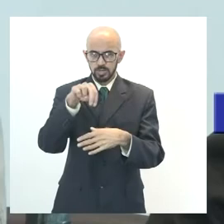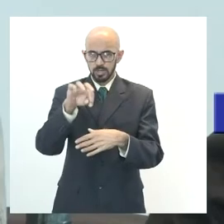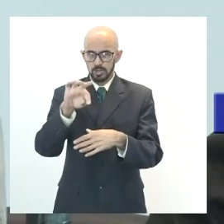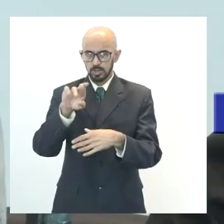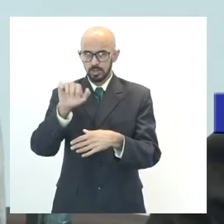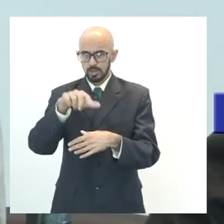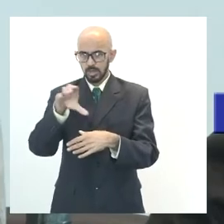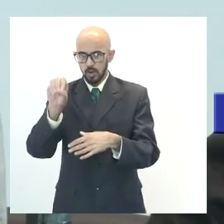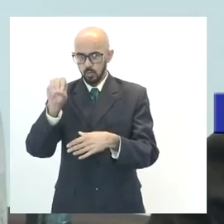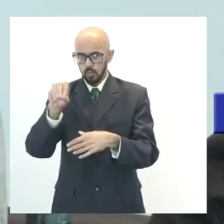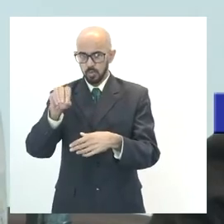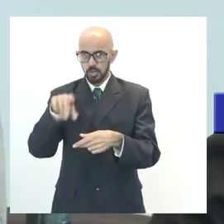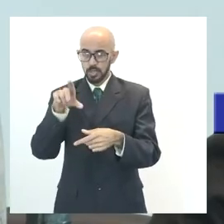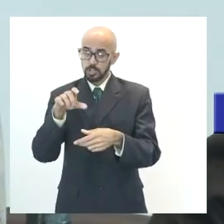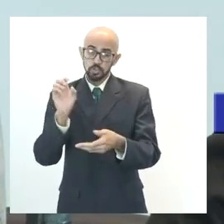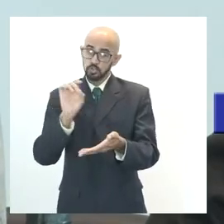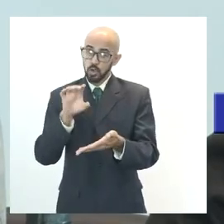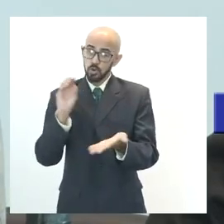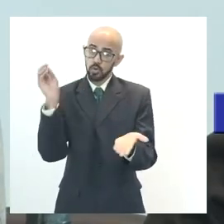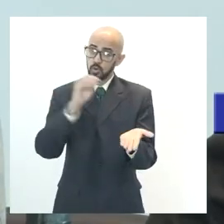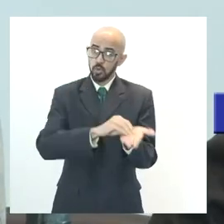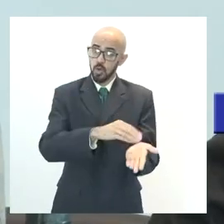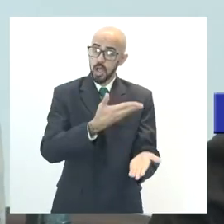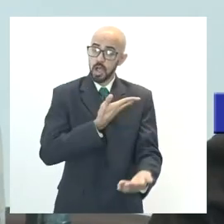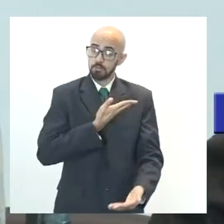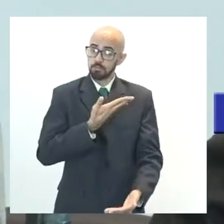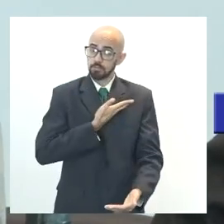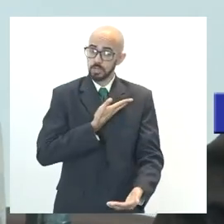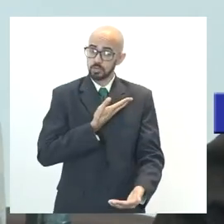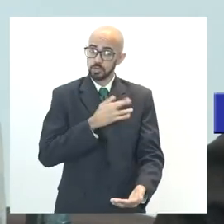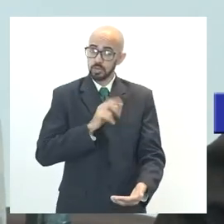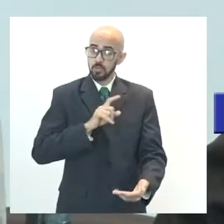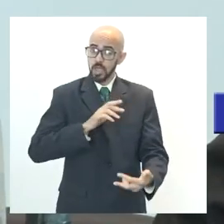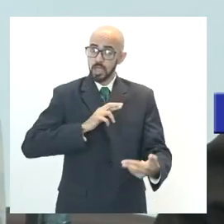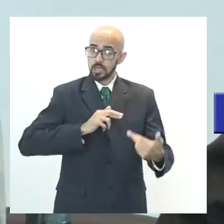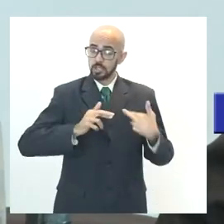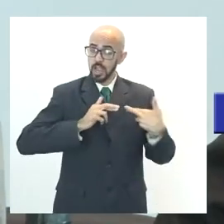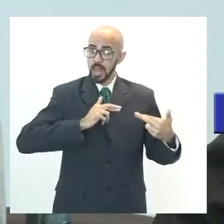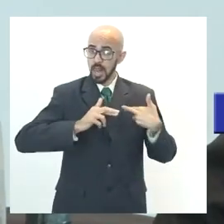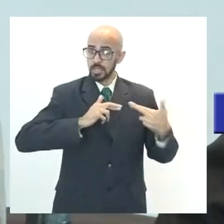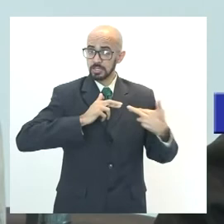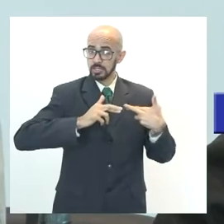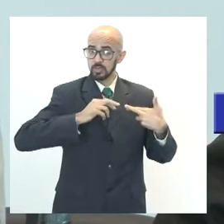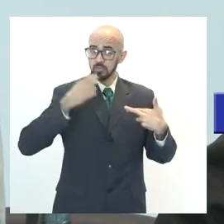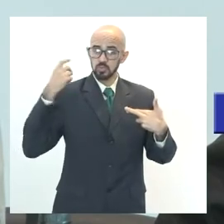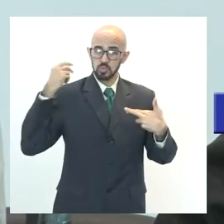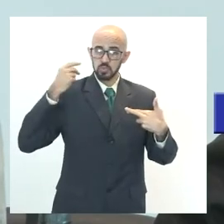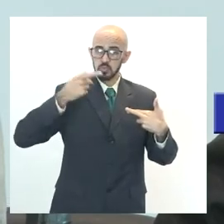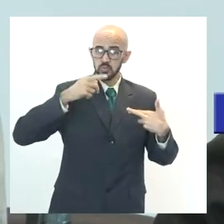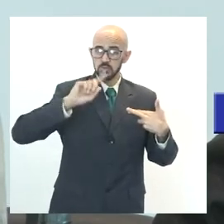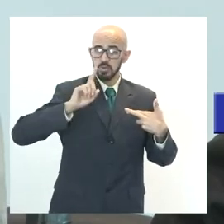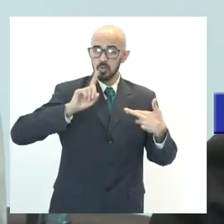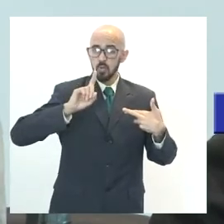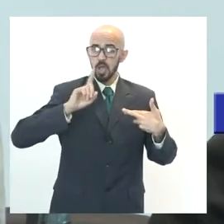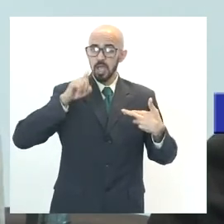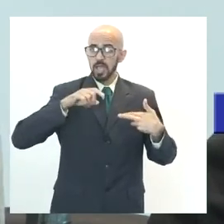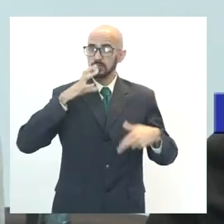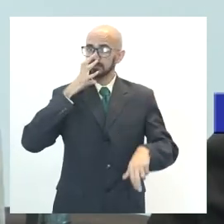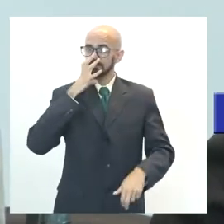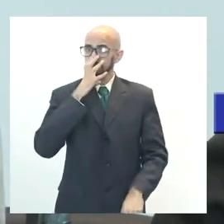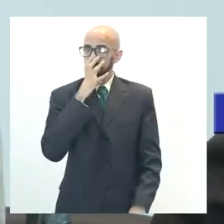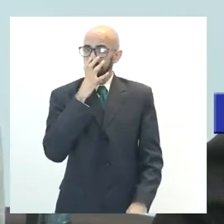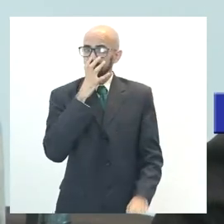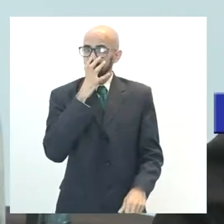tô com amigos e não são amigos de relação são amigos de afinidade e